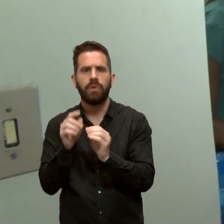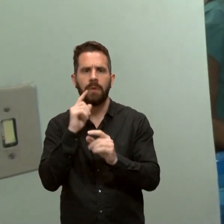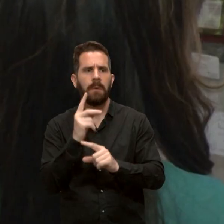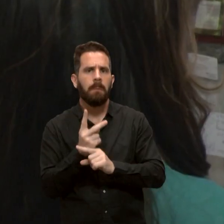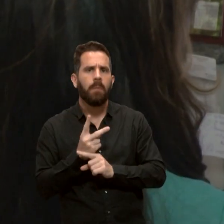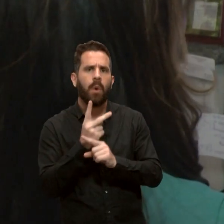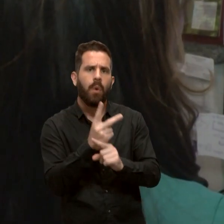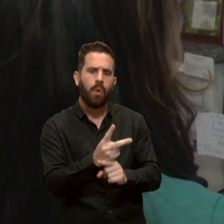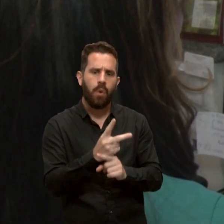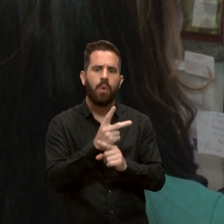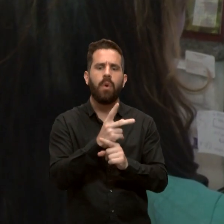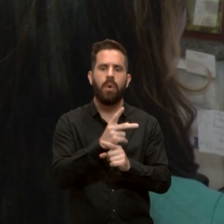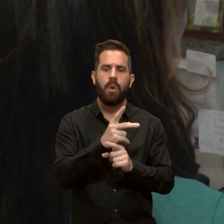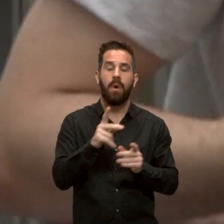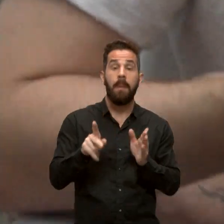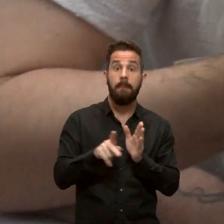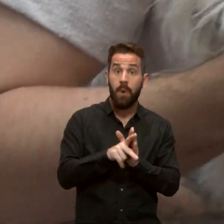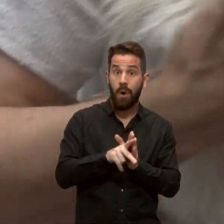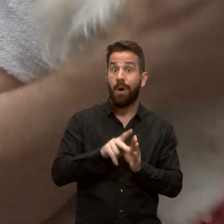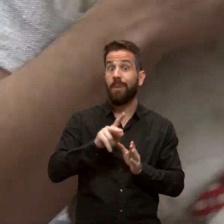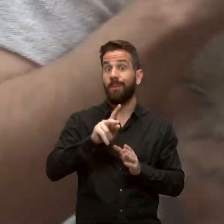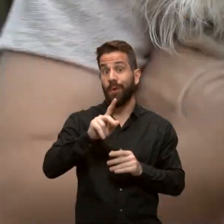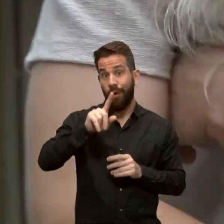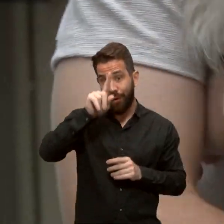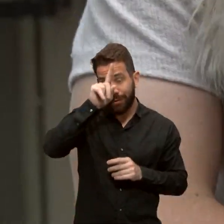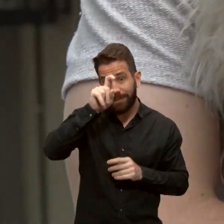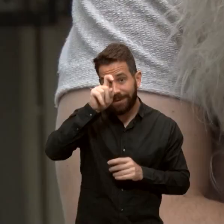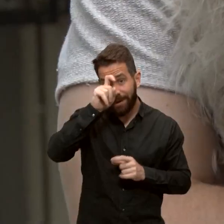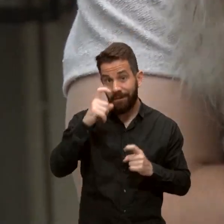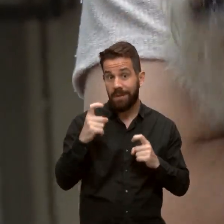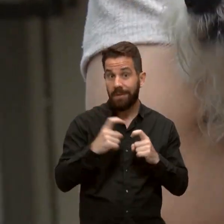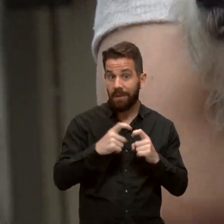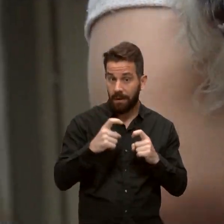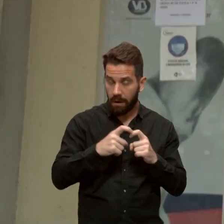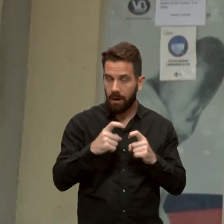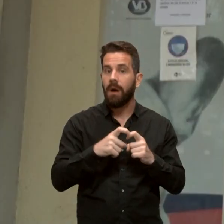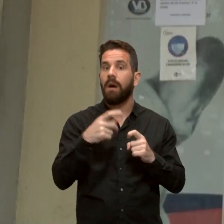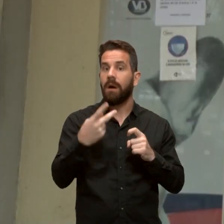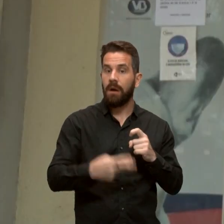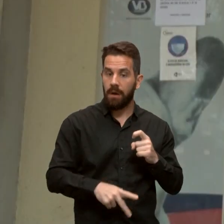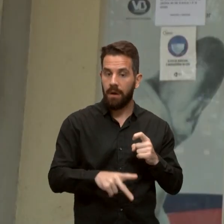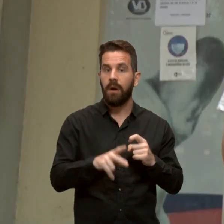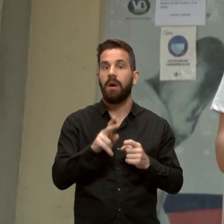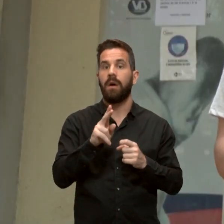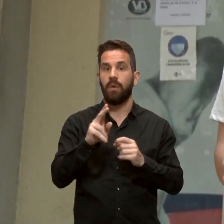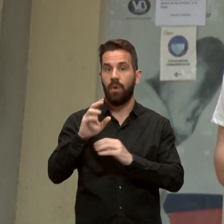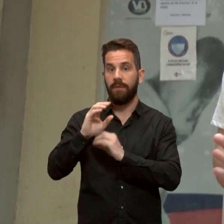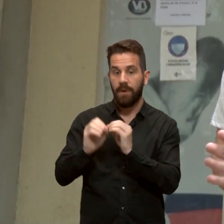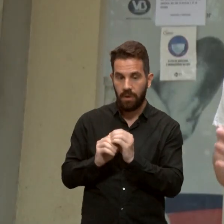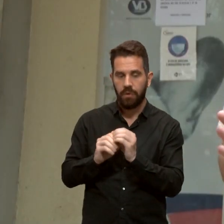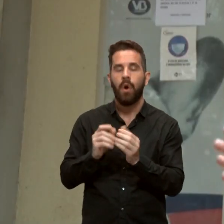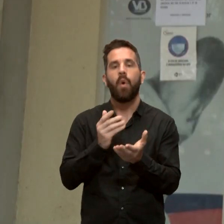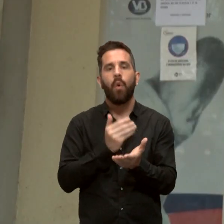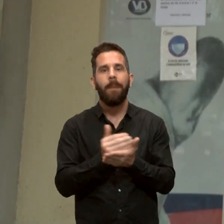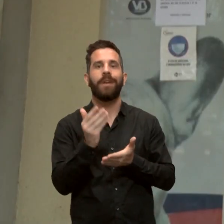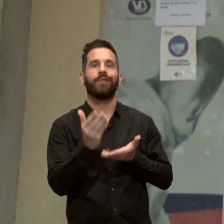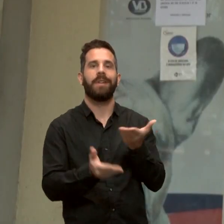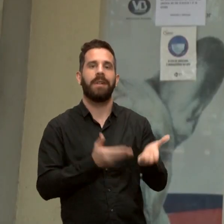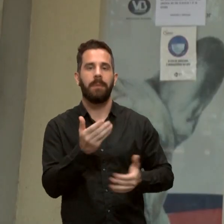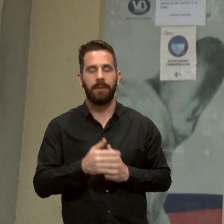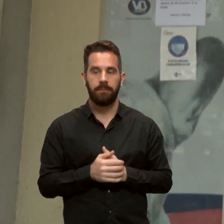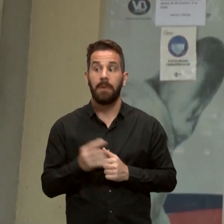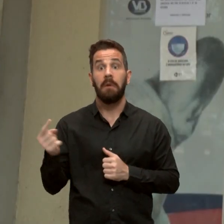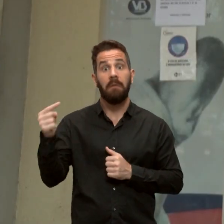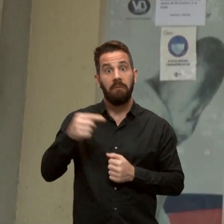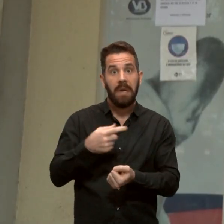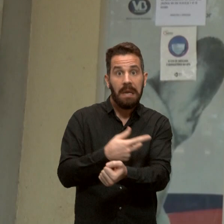hospital veterinário da universidade e a Bailey iniciou o tratamento. E a gente veio, a Bailey começou a fazer uns exames